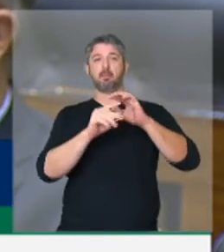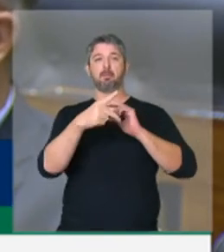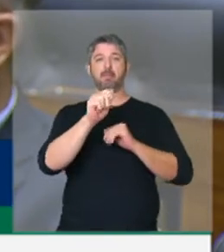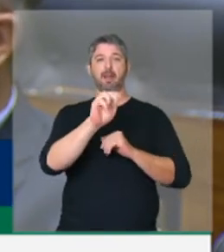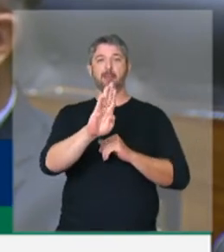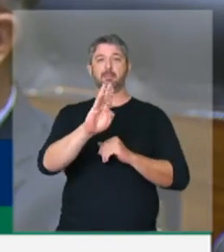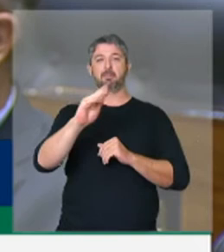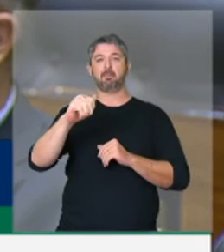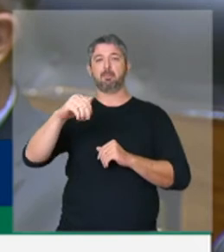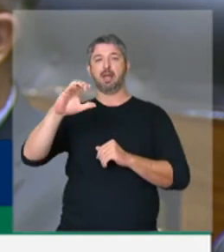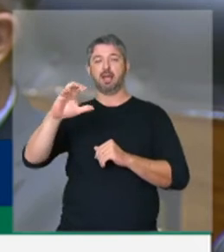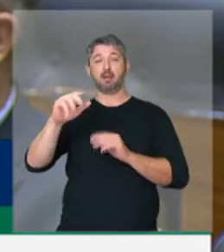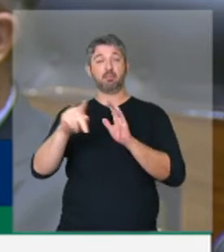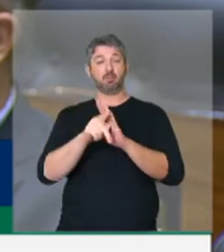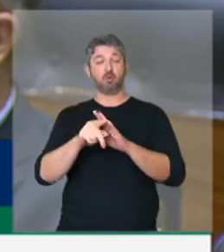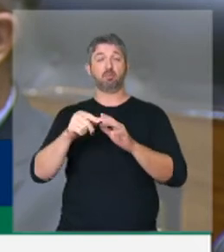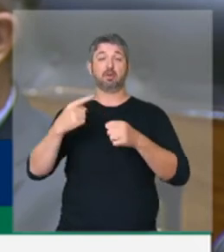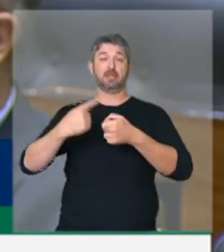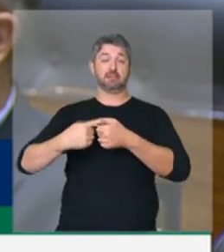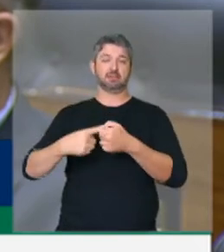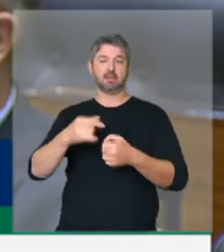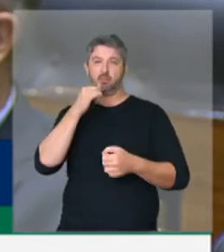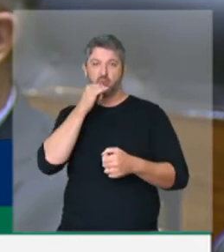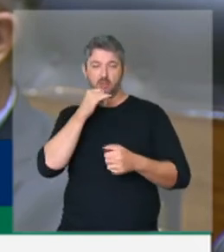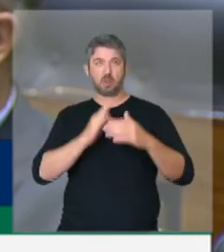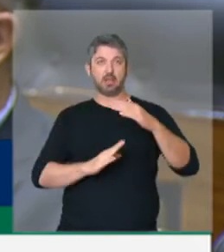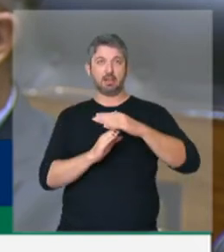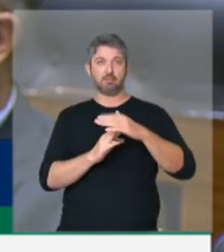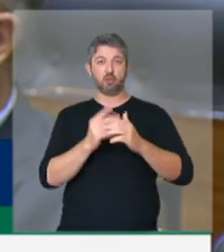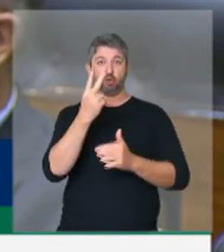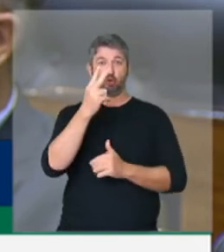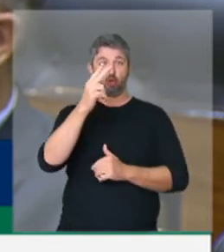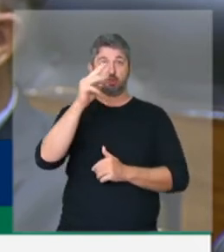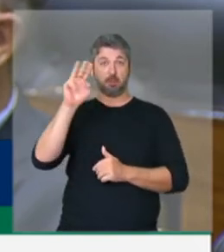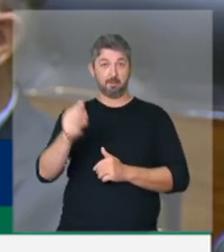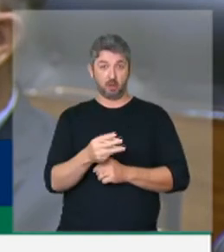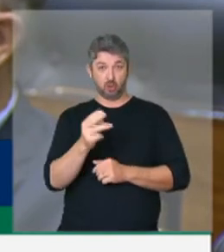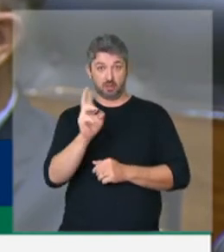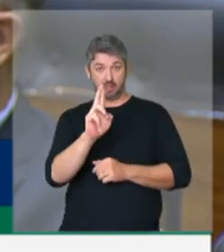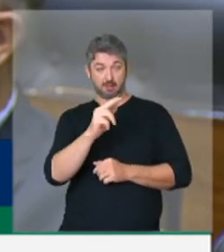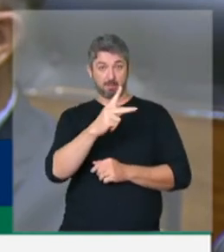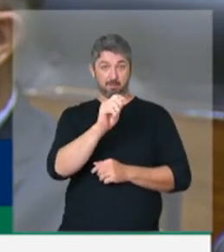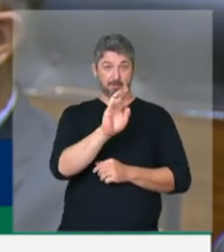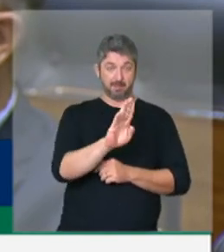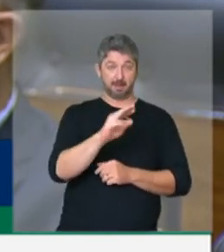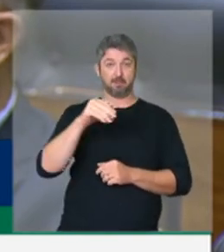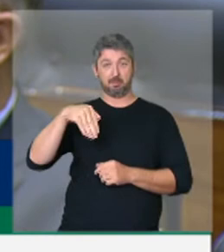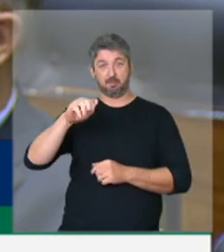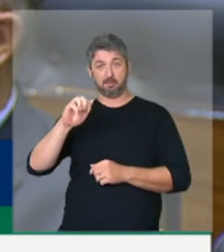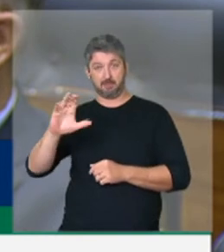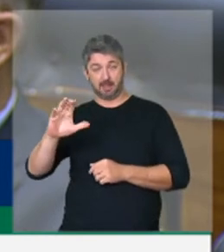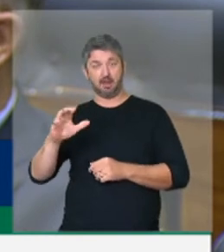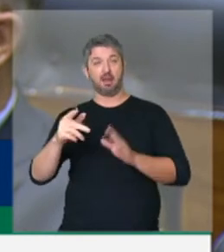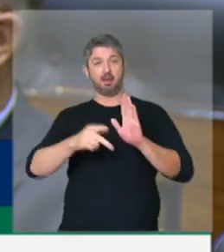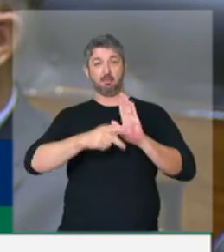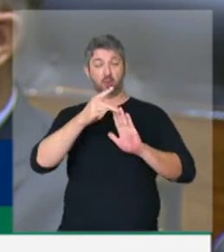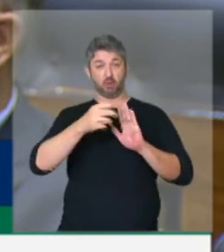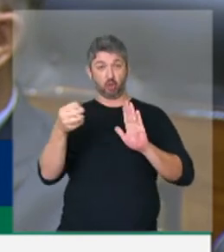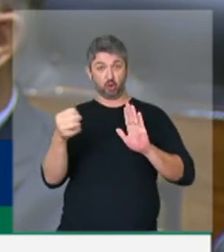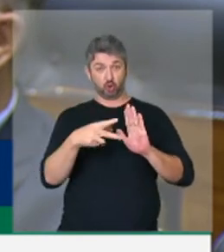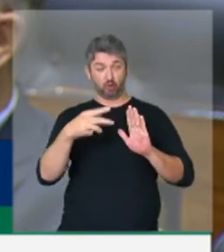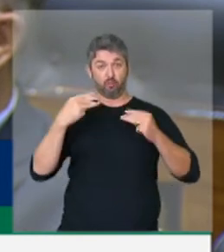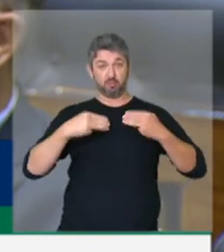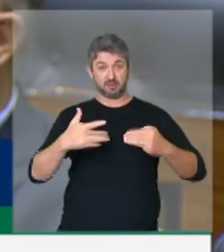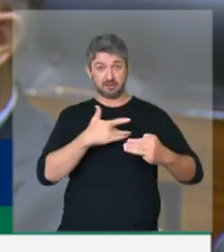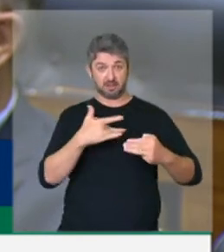municípios. Um município que teria um teto de R$2 milhões de PAB e MAC, com essa portaria do Ministério da